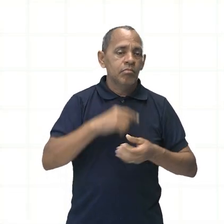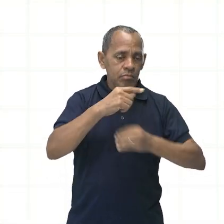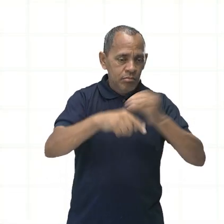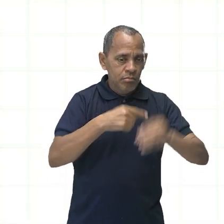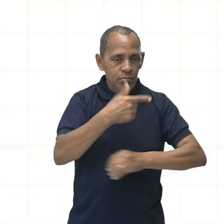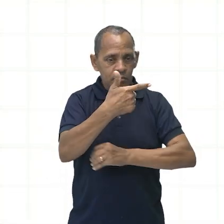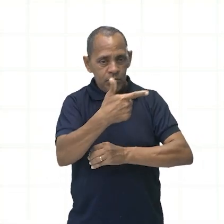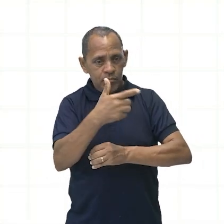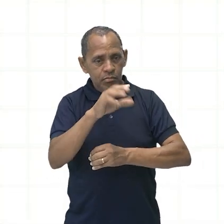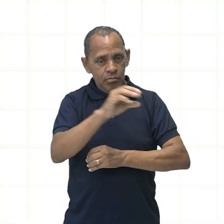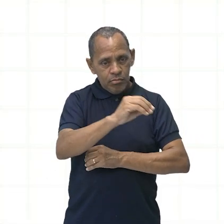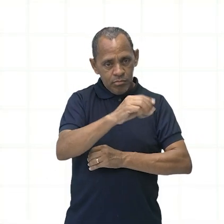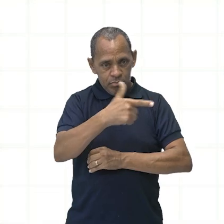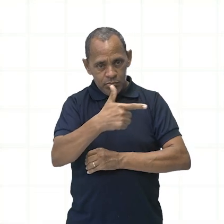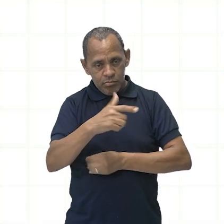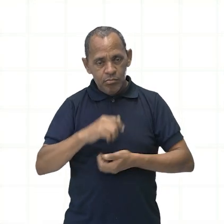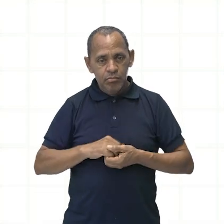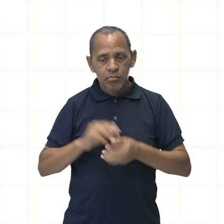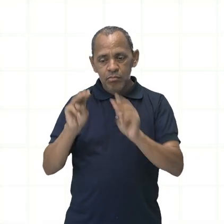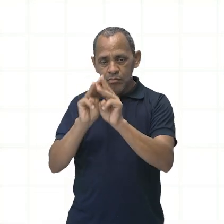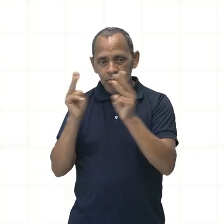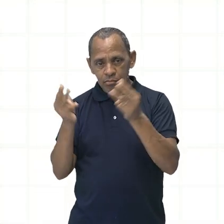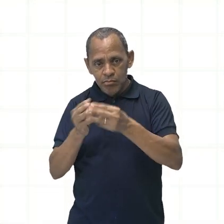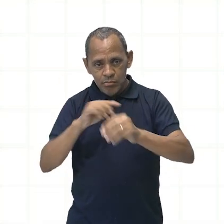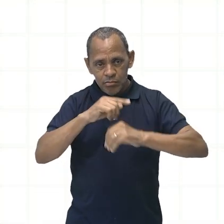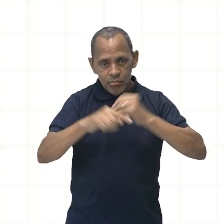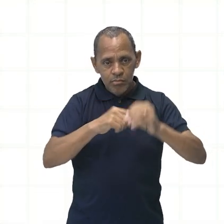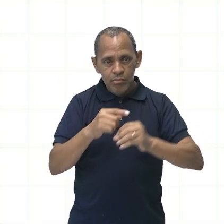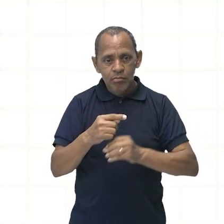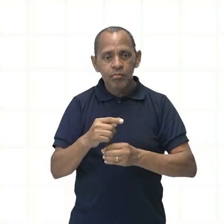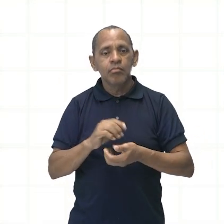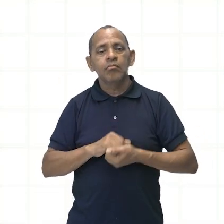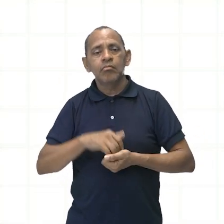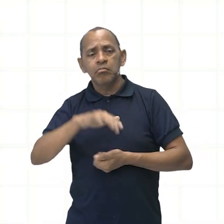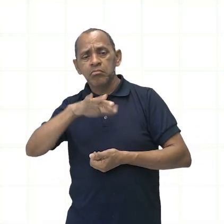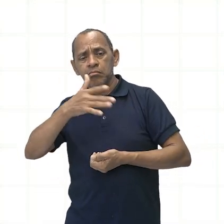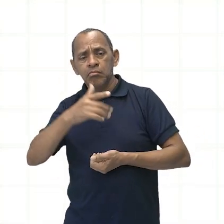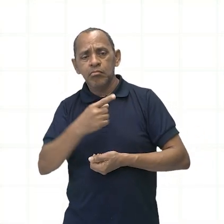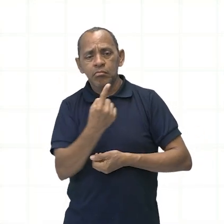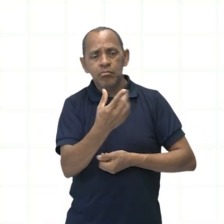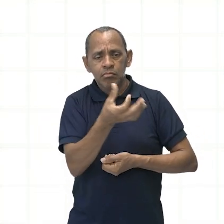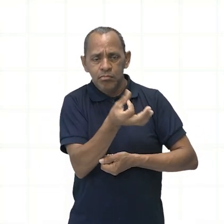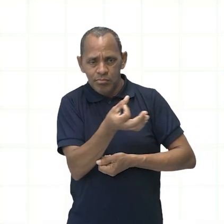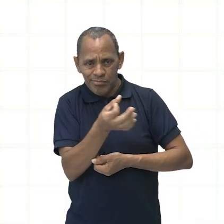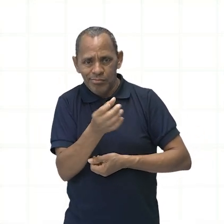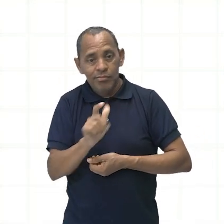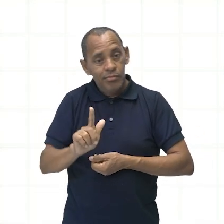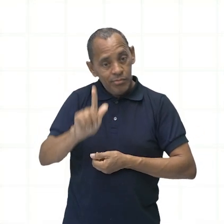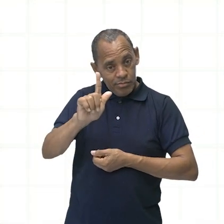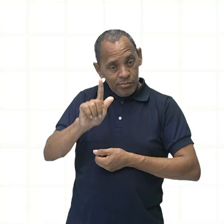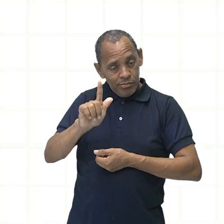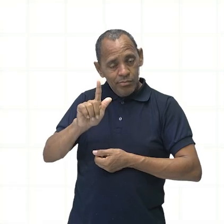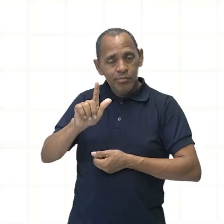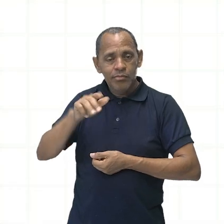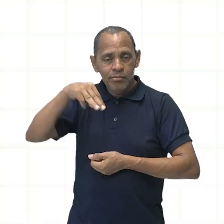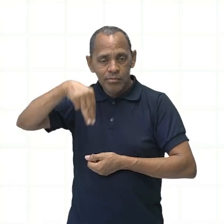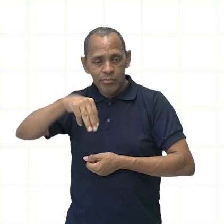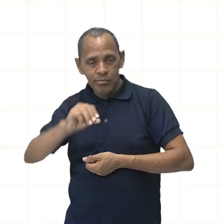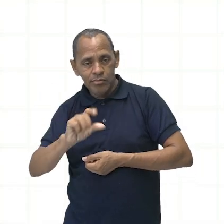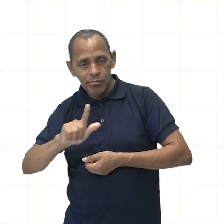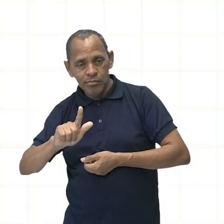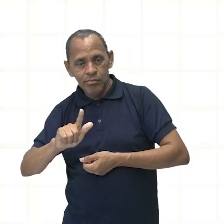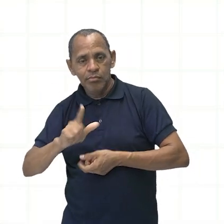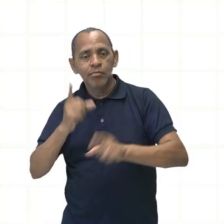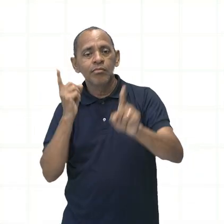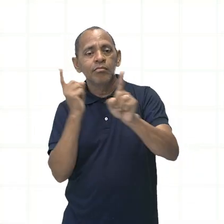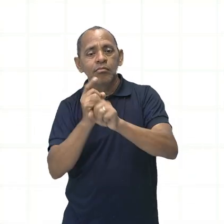a sua massa atômica é aproximadamente 16 gramas por mol, onde a gente encontra esse valor lá na